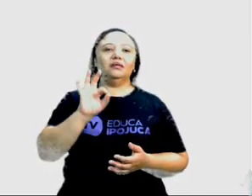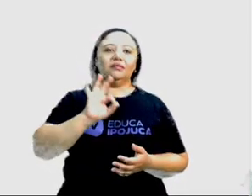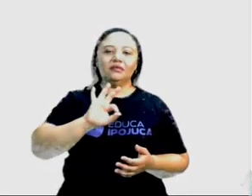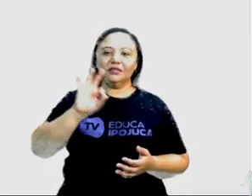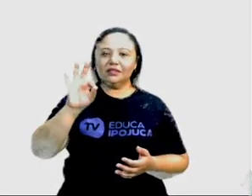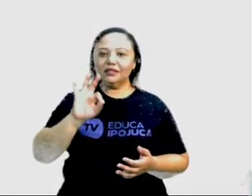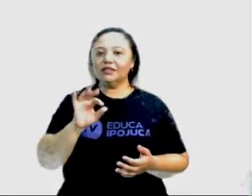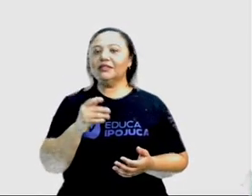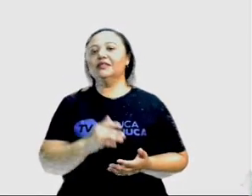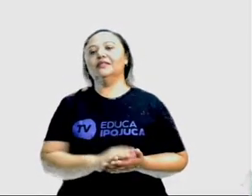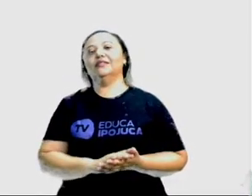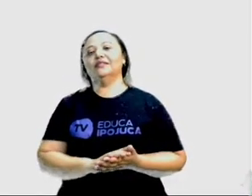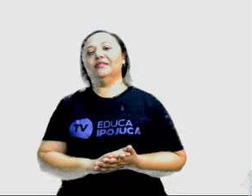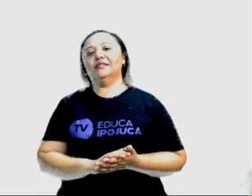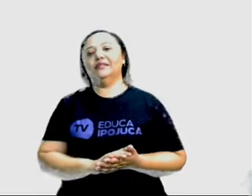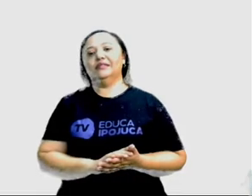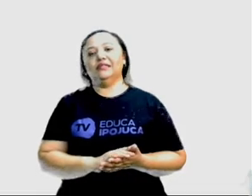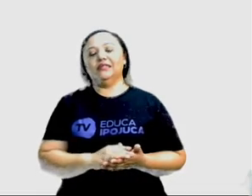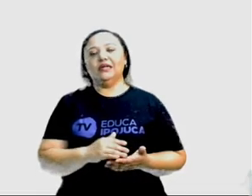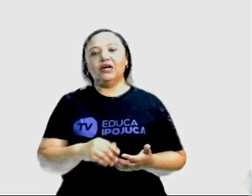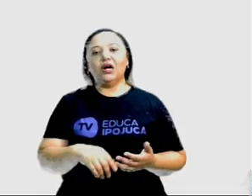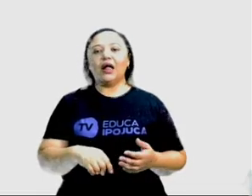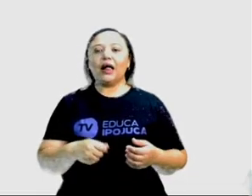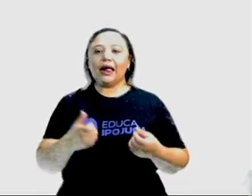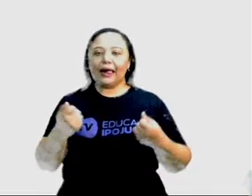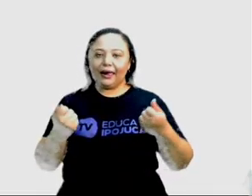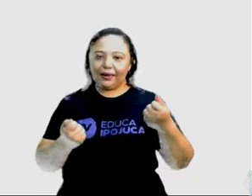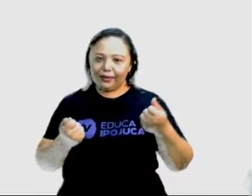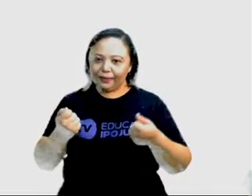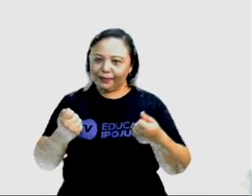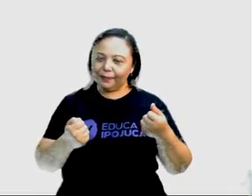15,8% de alimentação, transporte, ó,